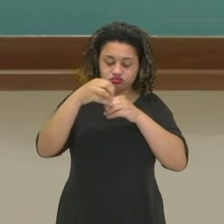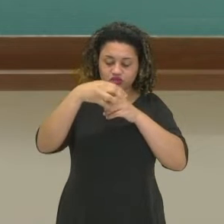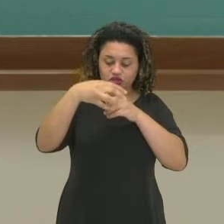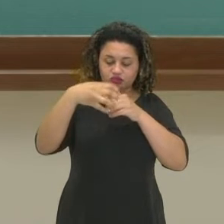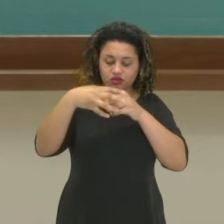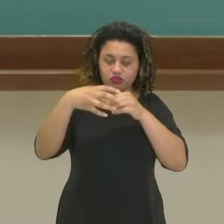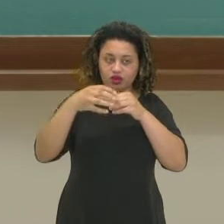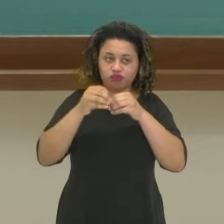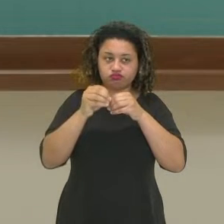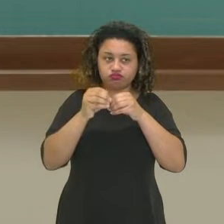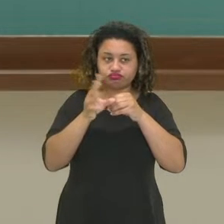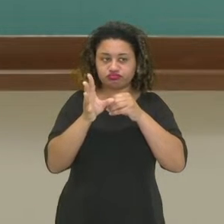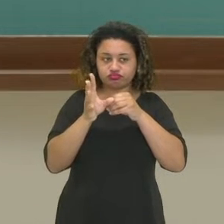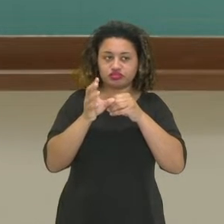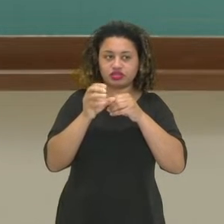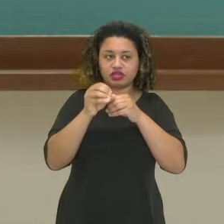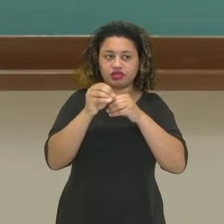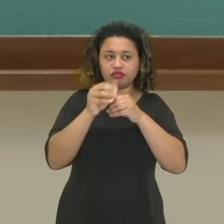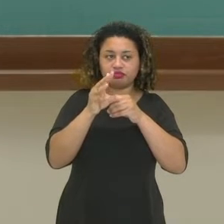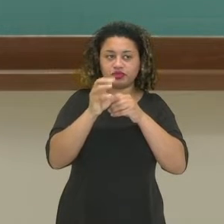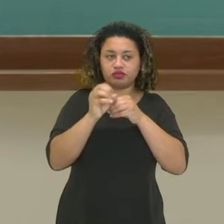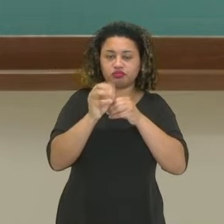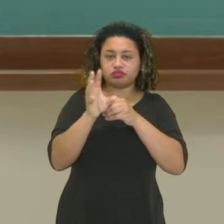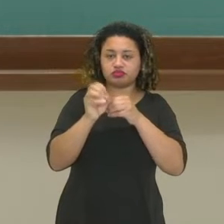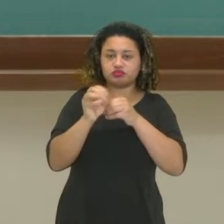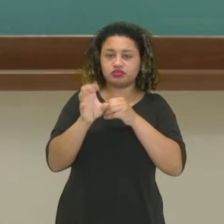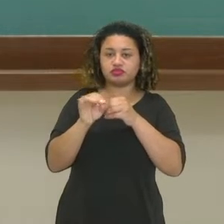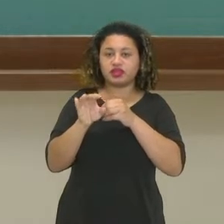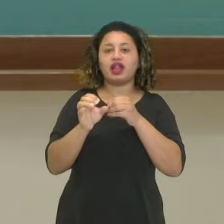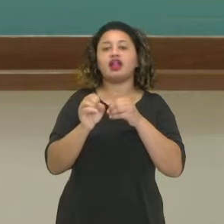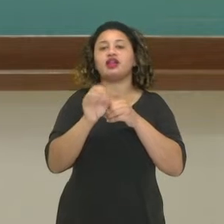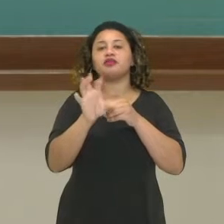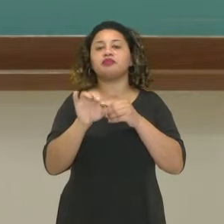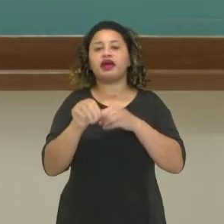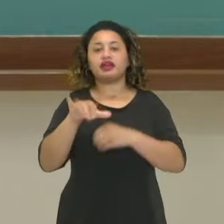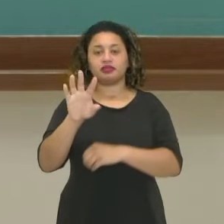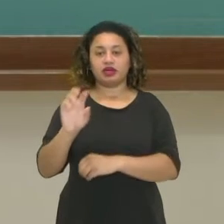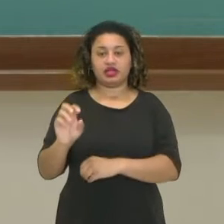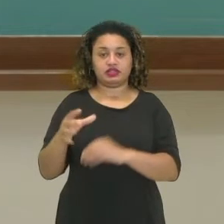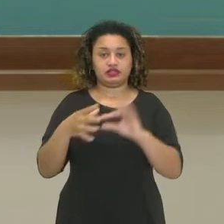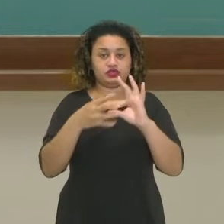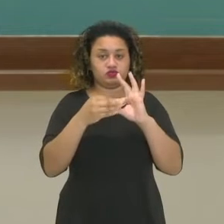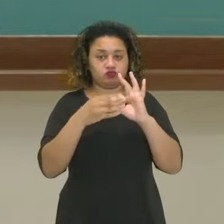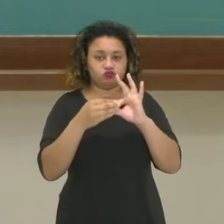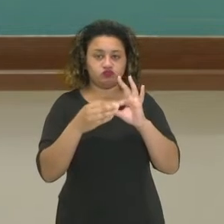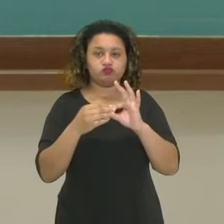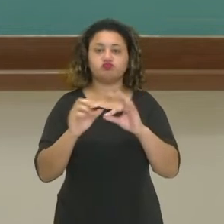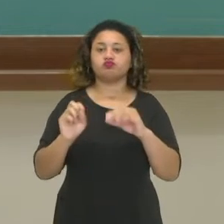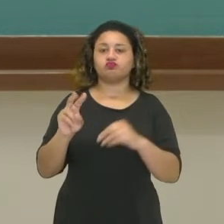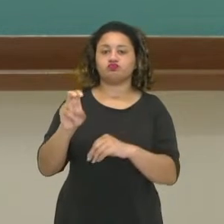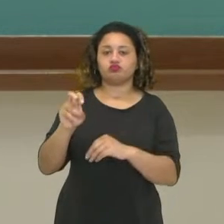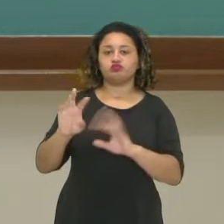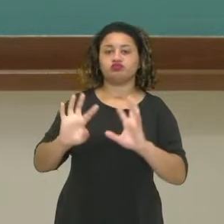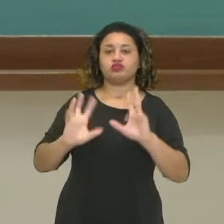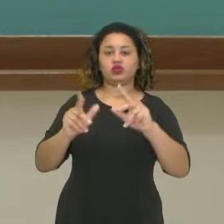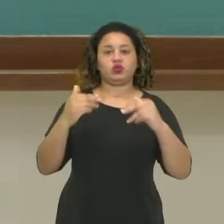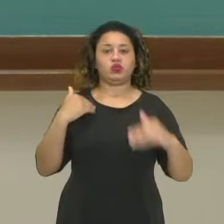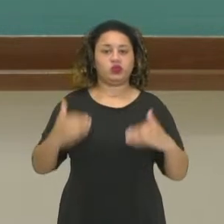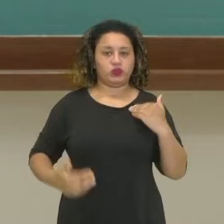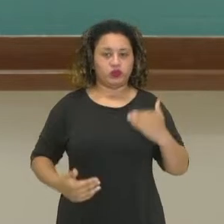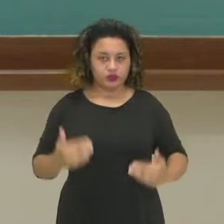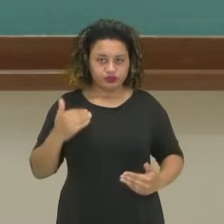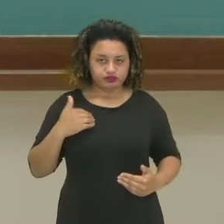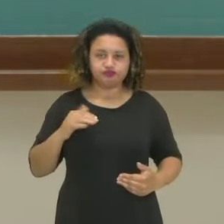muitas vezes ela arrebenta ou então faz o brotamento e libera novos HIVs, né, novos vírus para o corpo. Então, é assim que